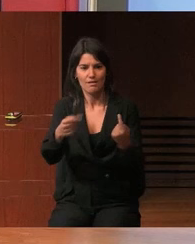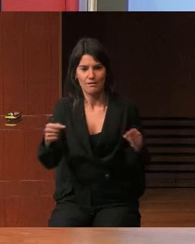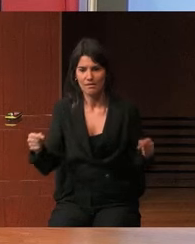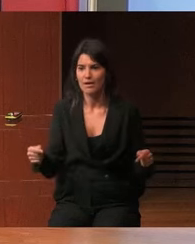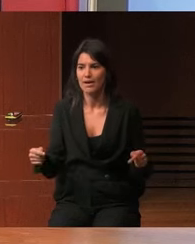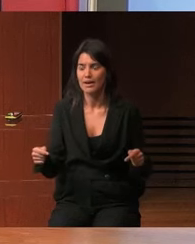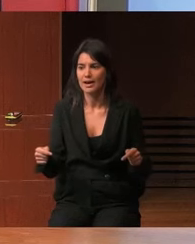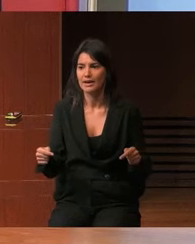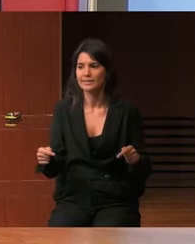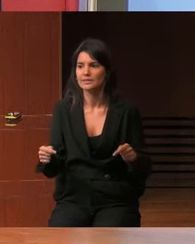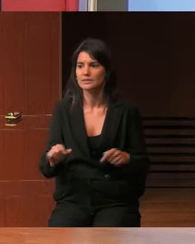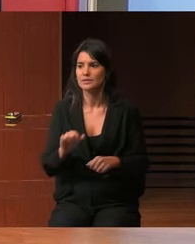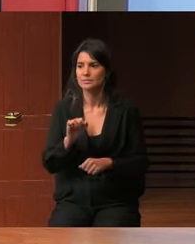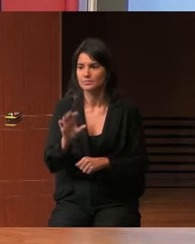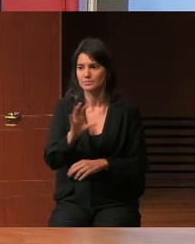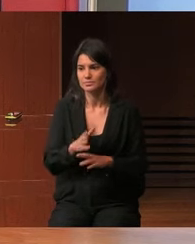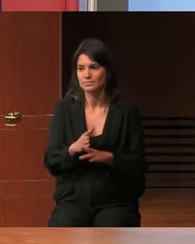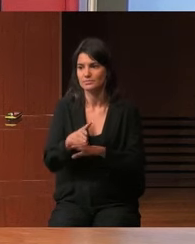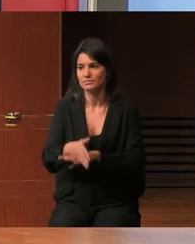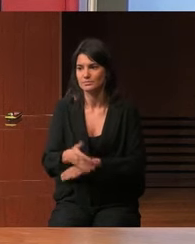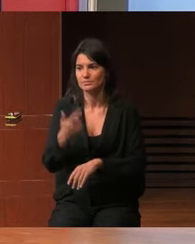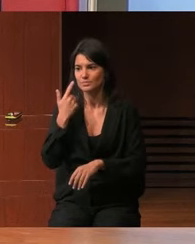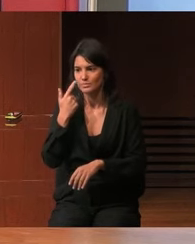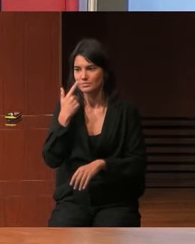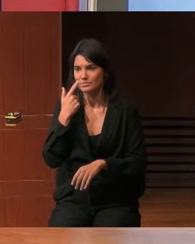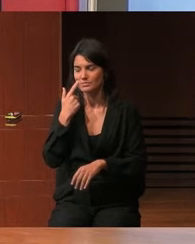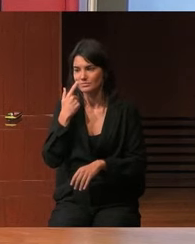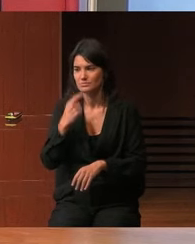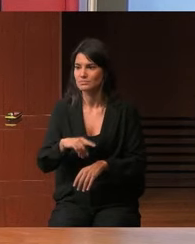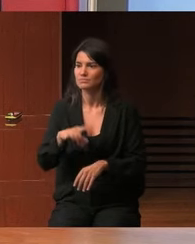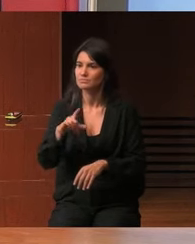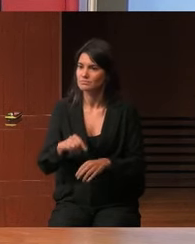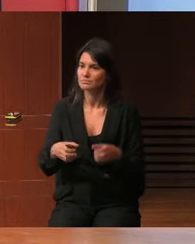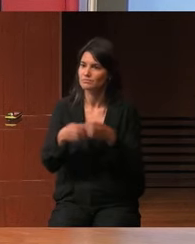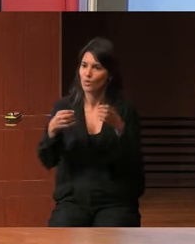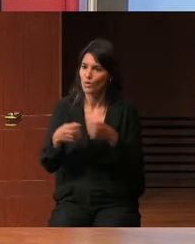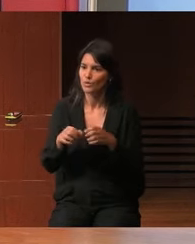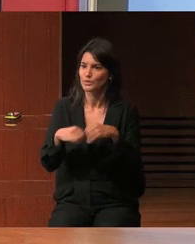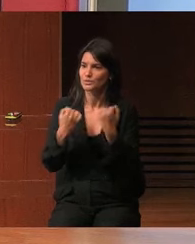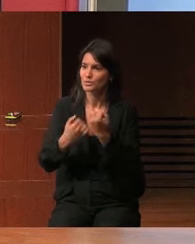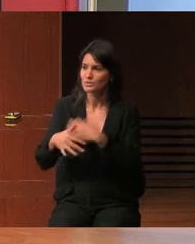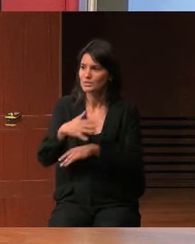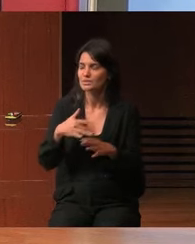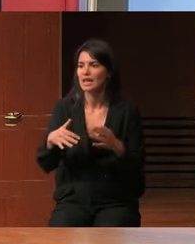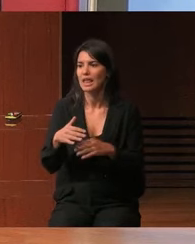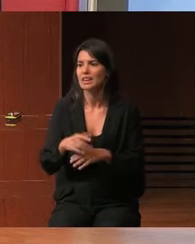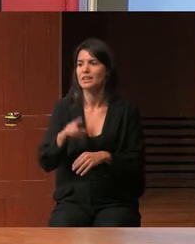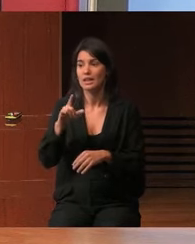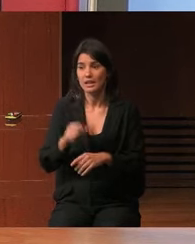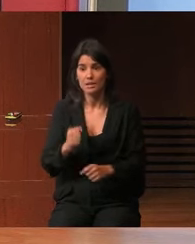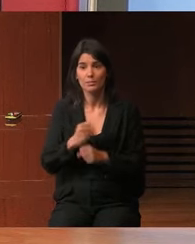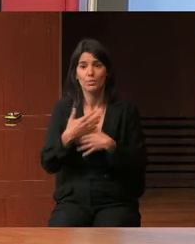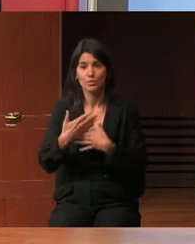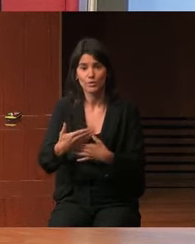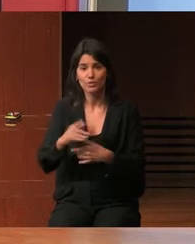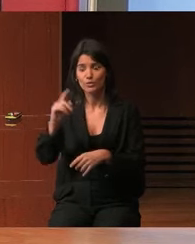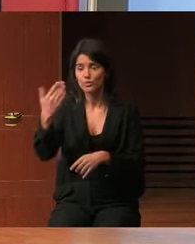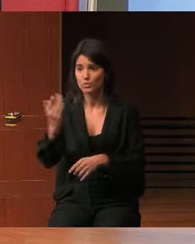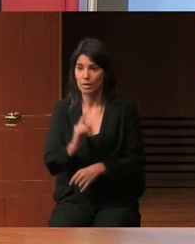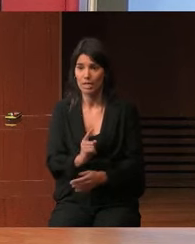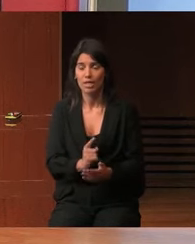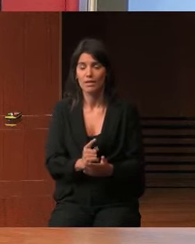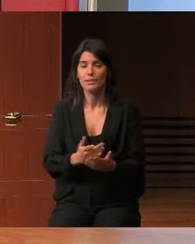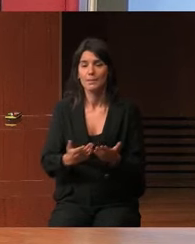serão meios de acesso a conhecimento e a socialização e a atuação profissional no futuro, efetivamente